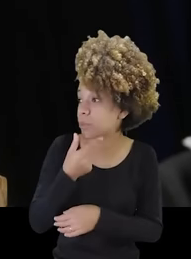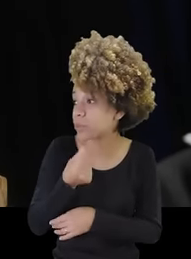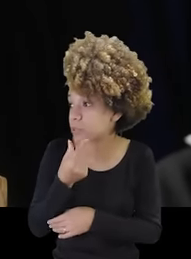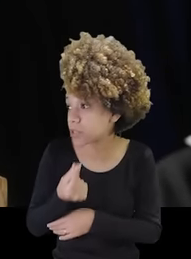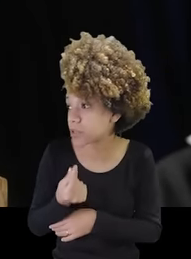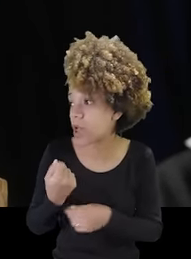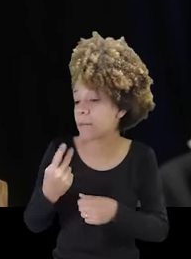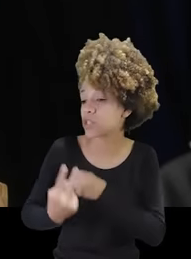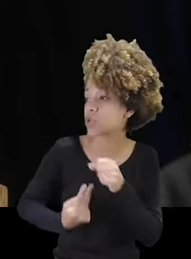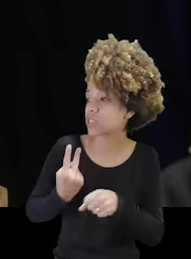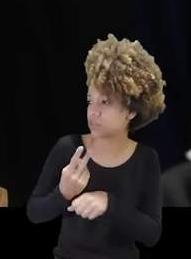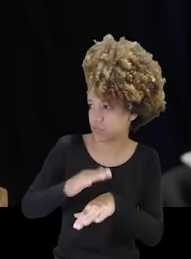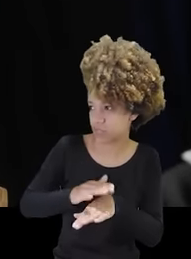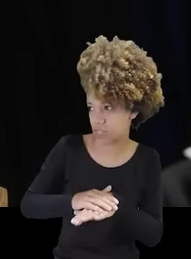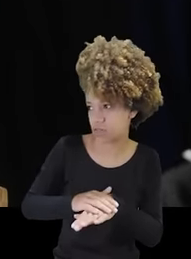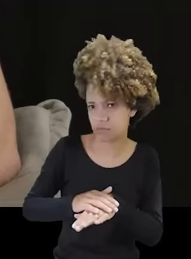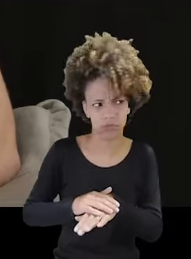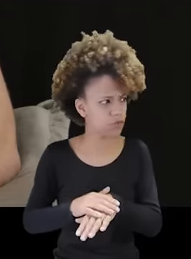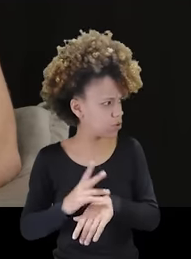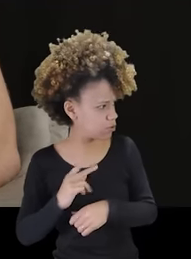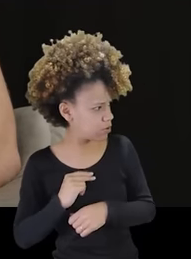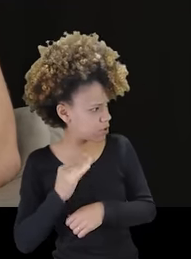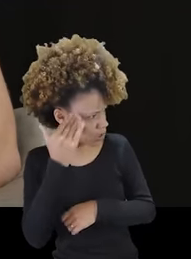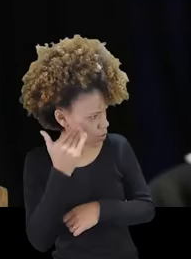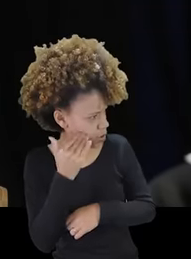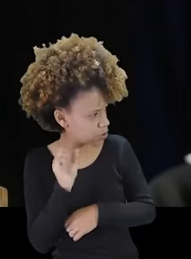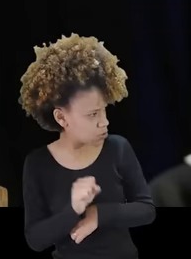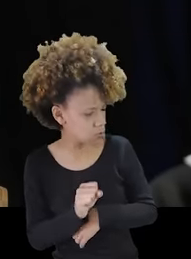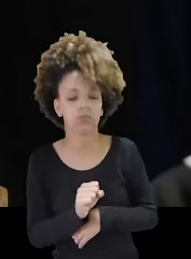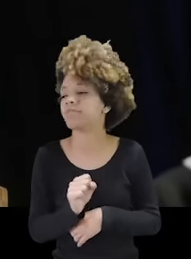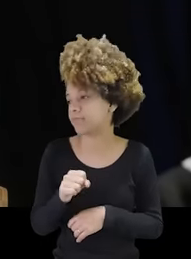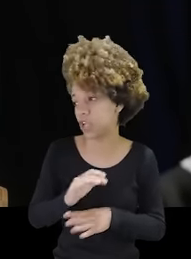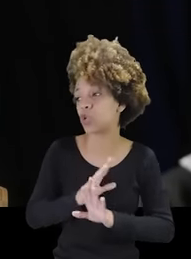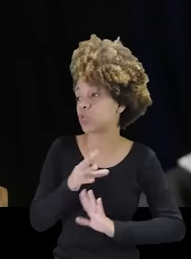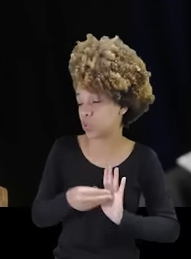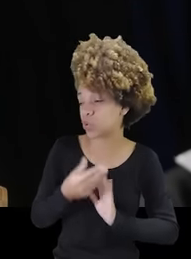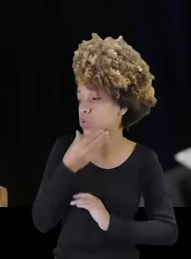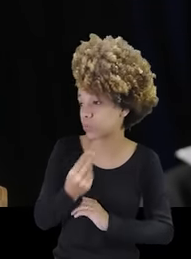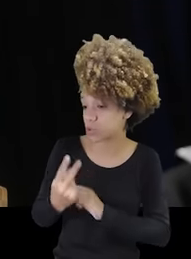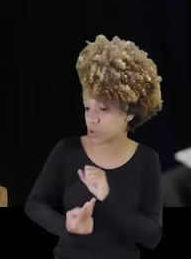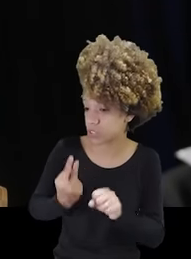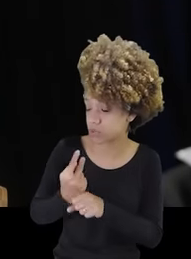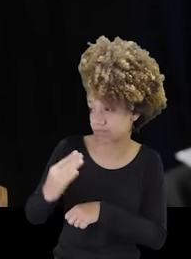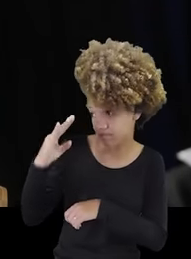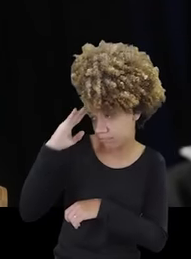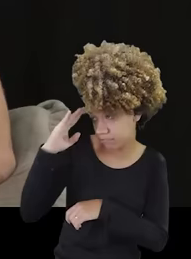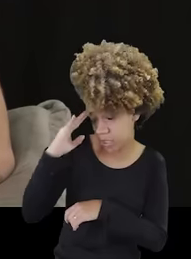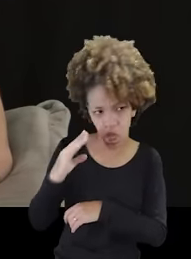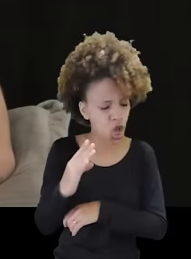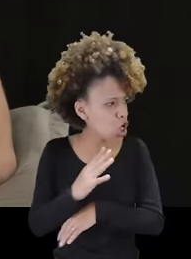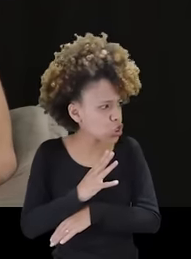os meninos eles tem que ficar dois anos fazendo e eles são todos os homens tem que fazer por dois anos serviço militar